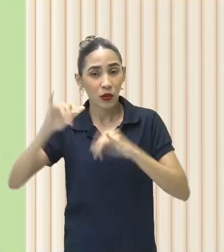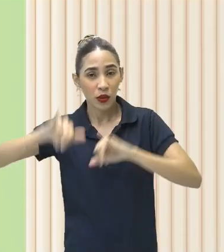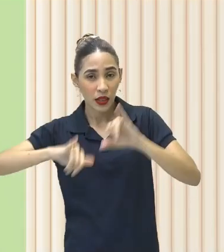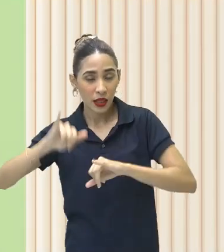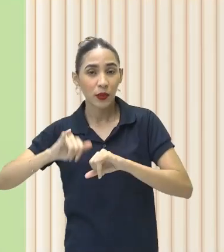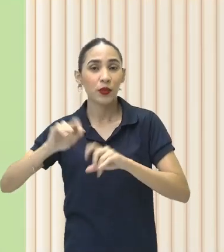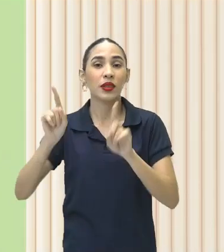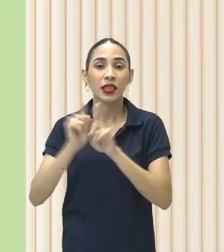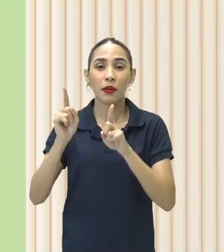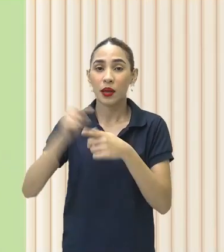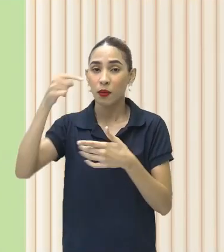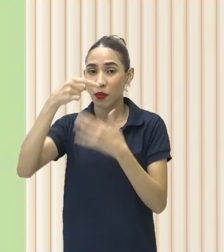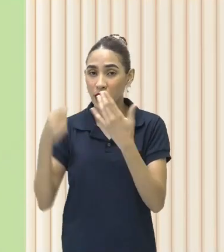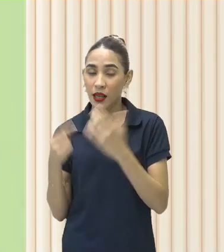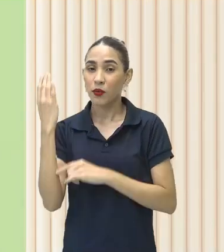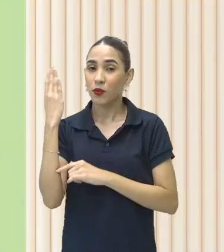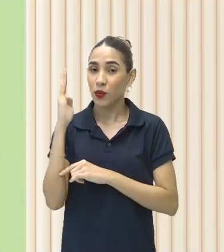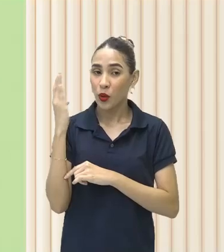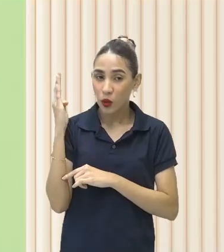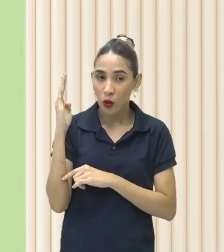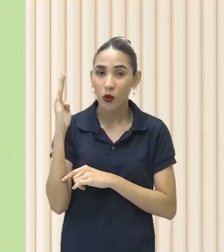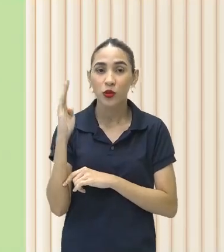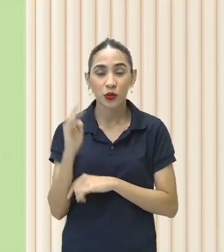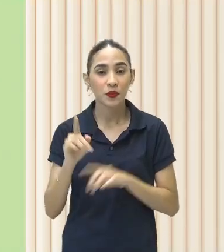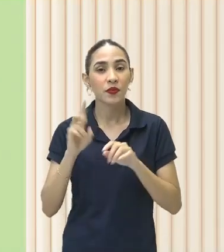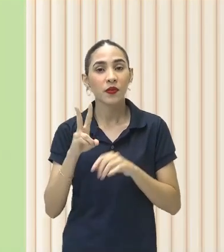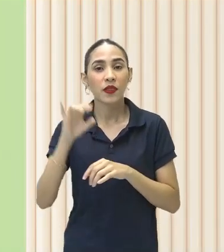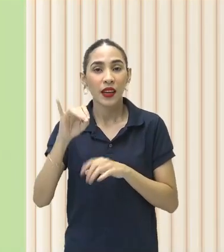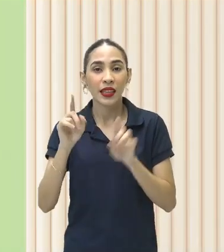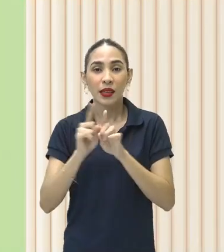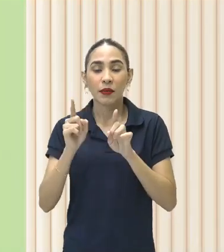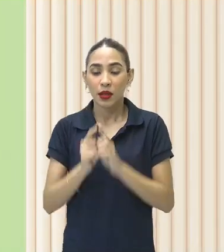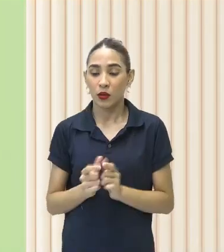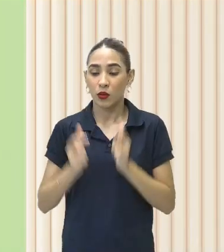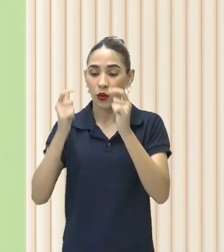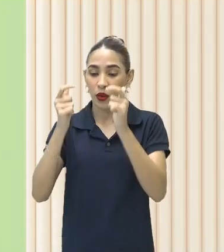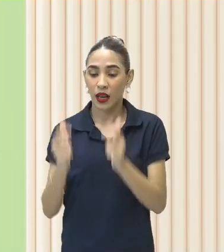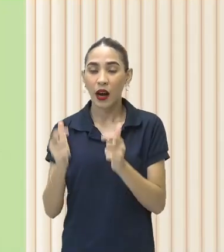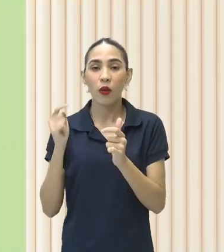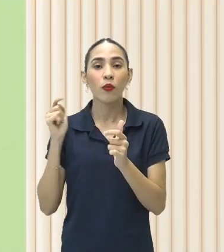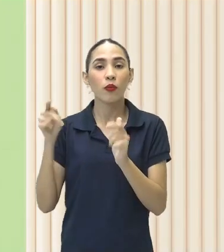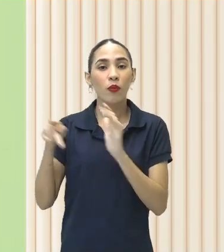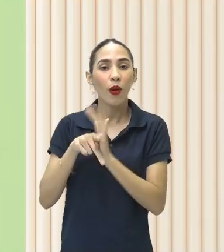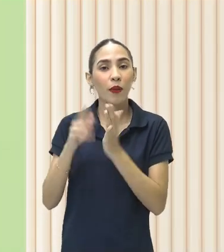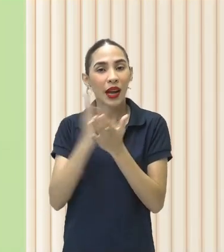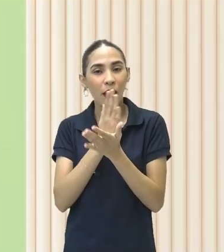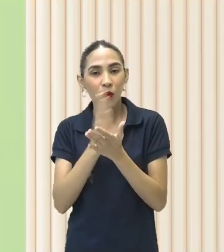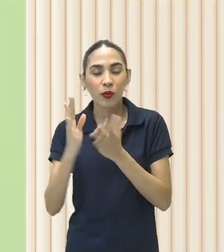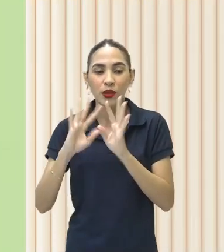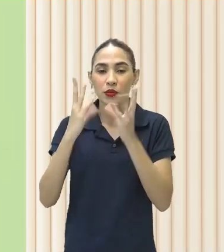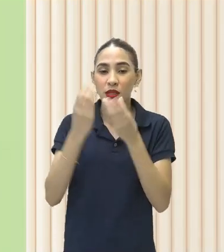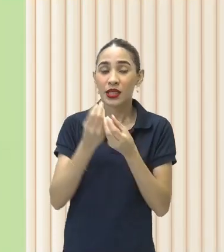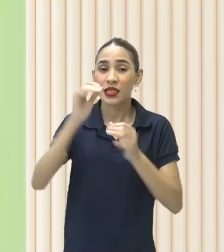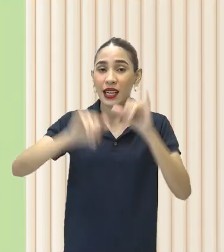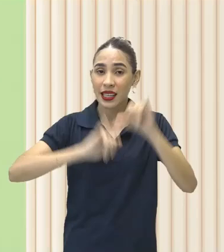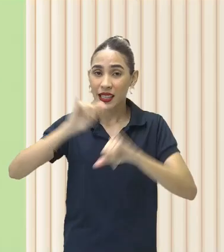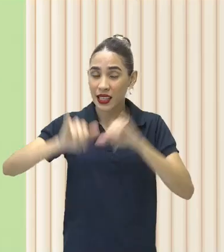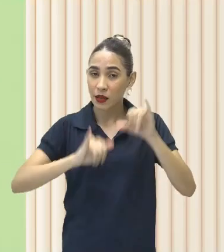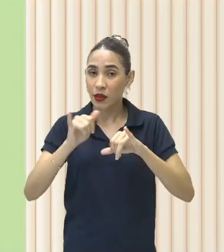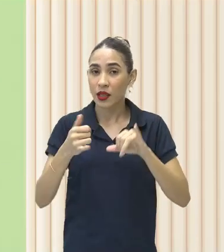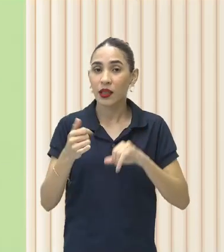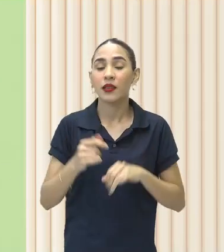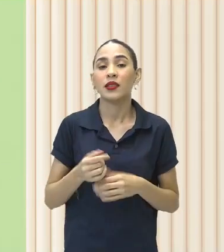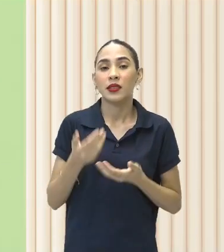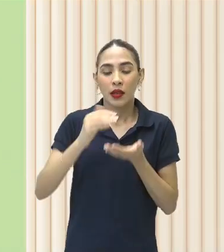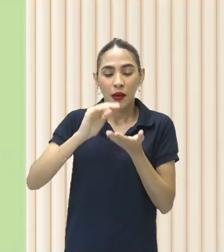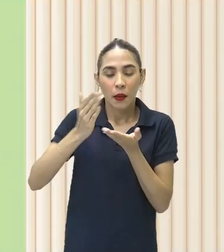químicos e, por último, aos parâmetros biológicos, que quando são colocados ali algumas substâncias químicas